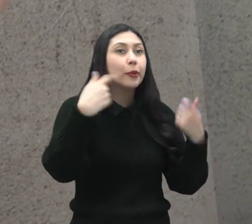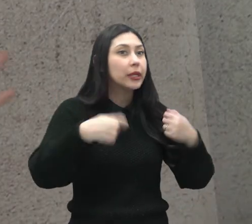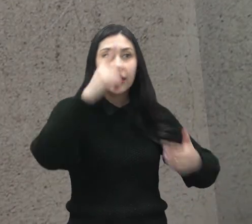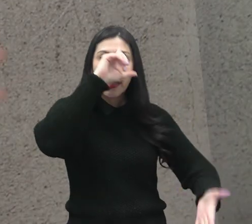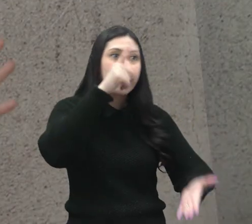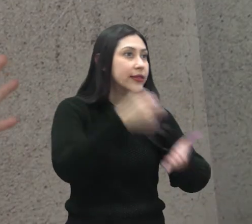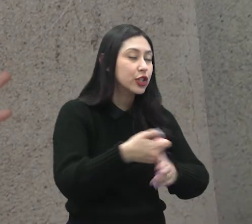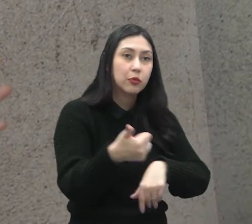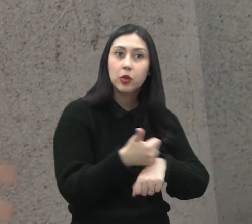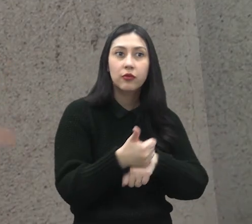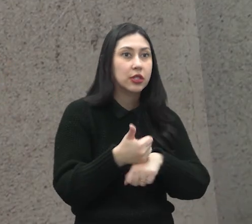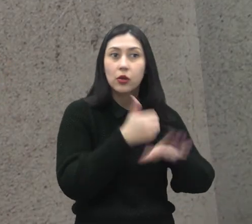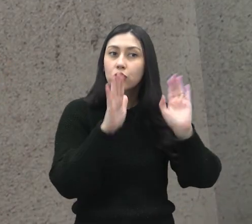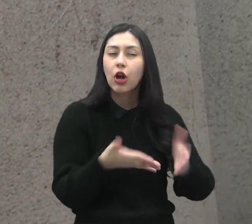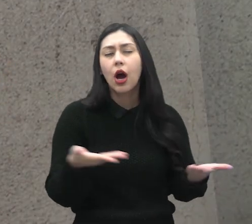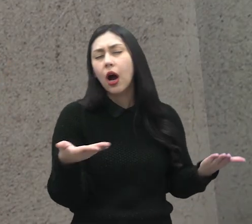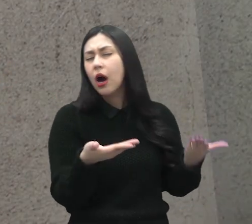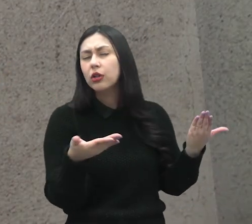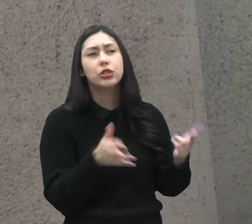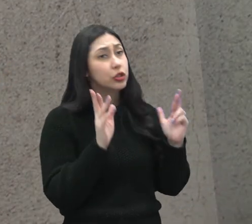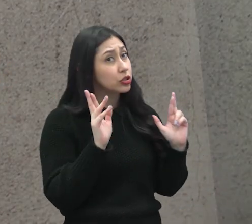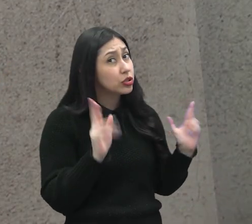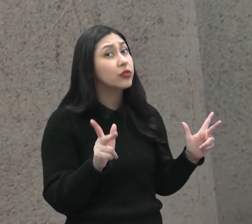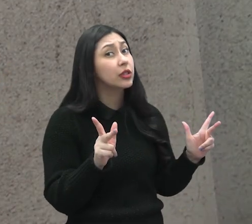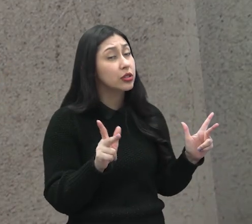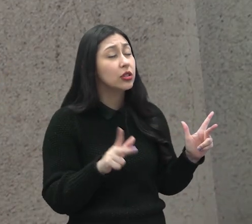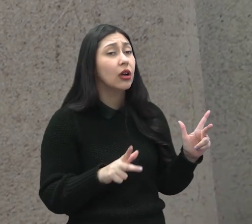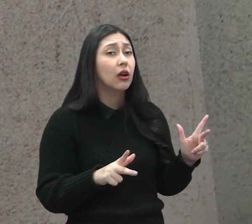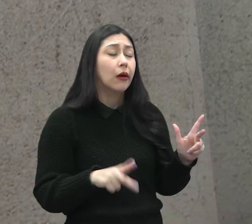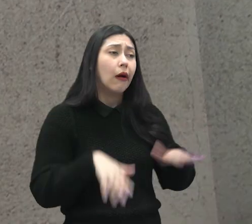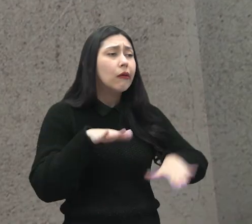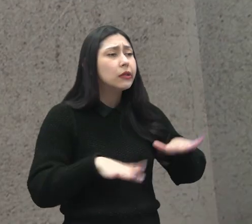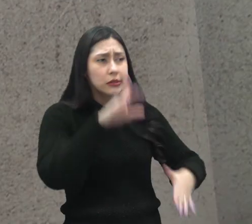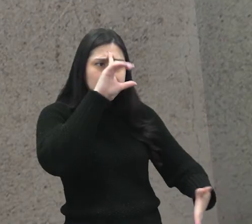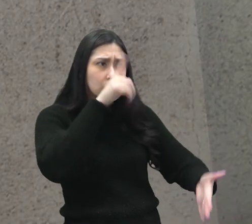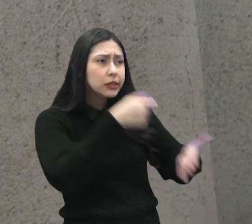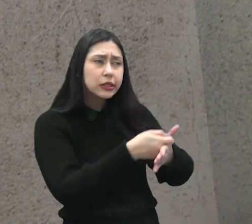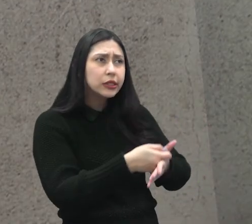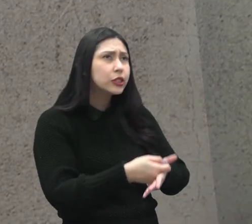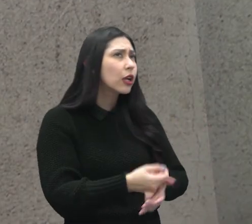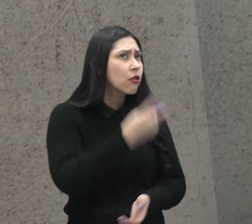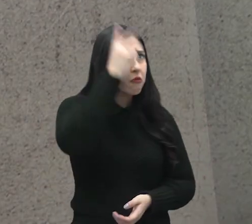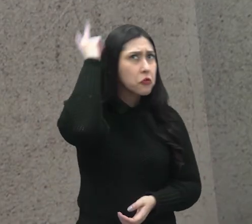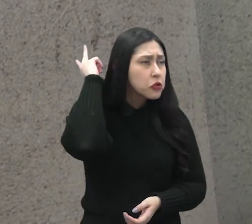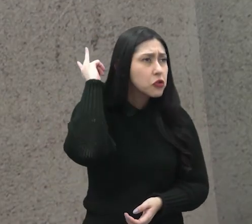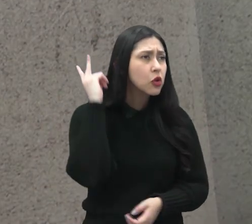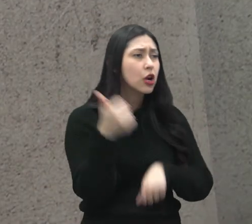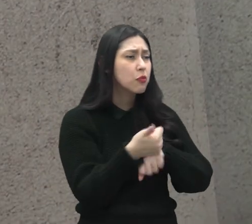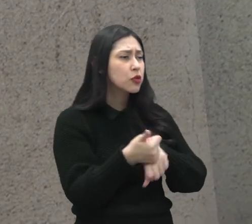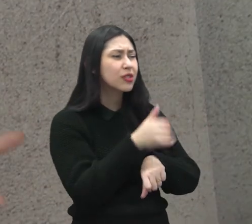tenho que definir o que eu quero para a vida. Hoje as pessoas muitas vezes acabam decidindo, né, eu vou prestar vestibular para tal